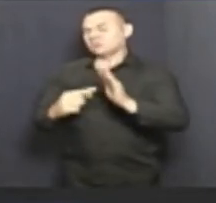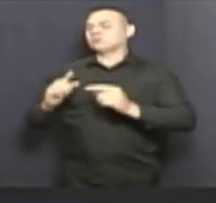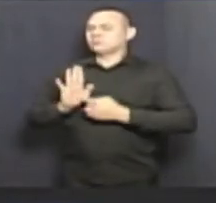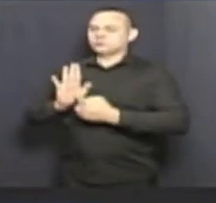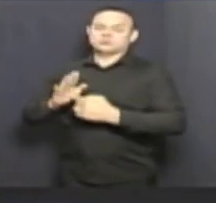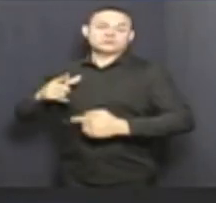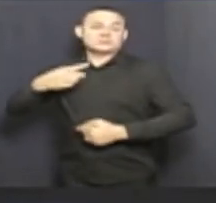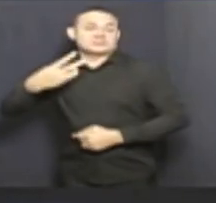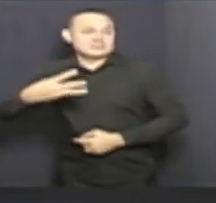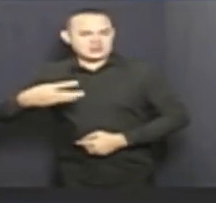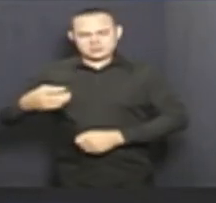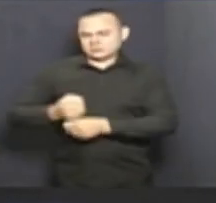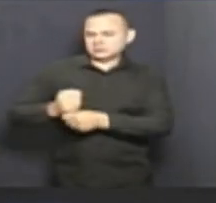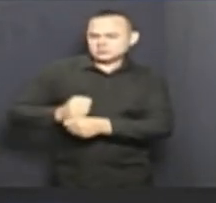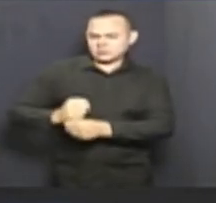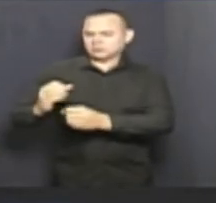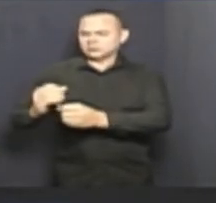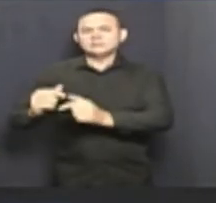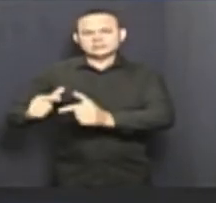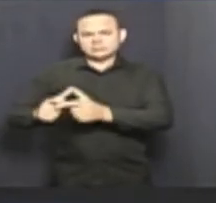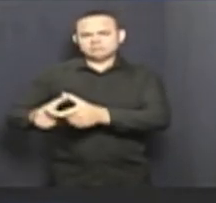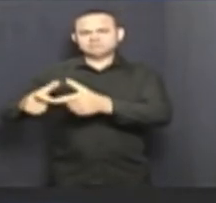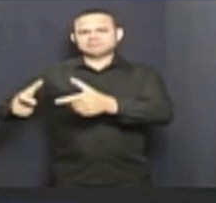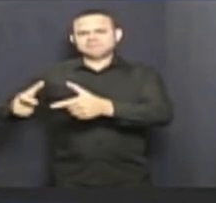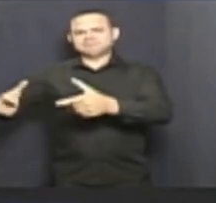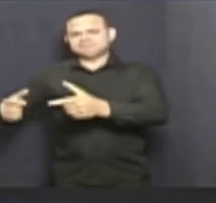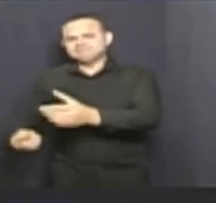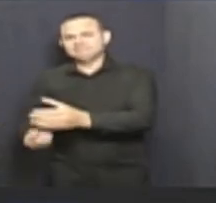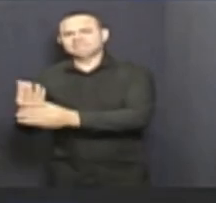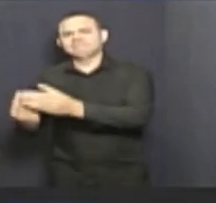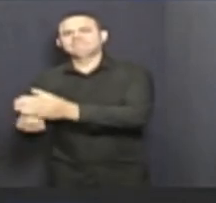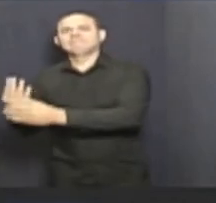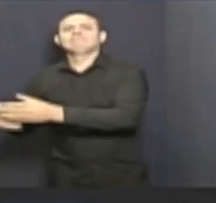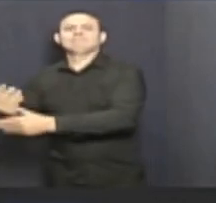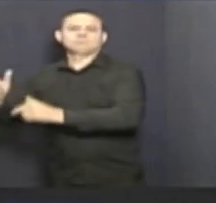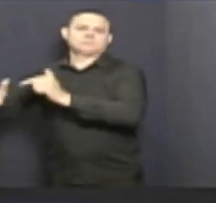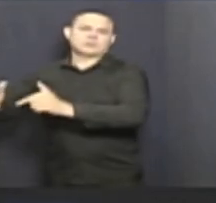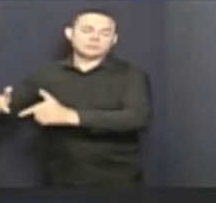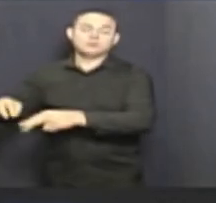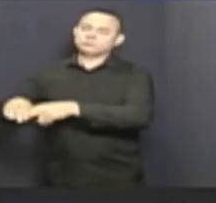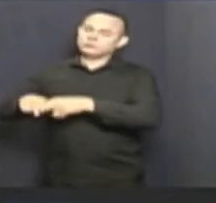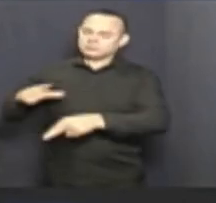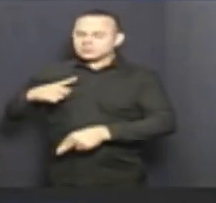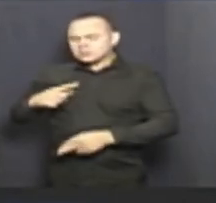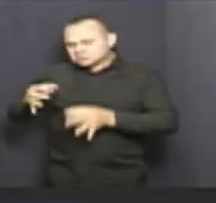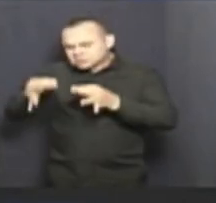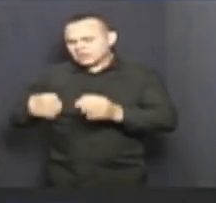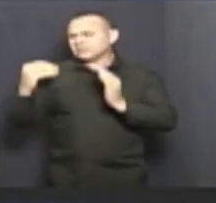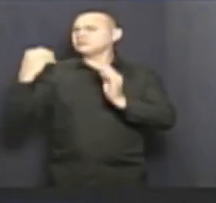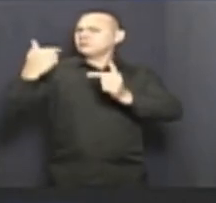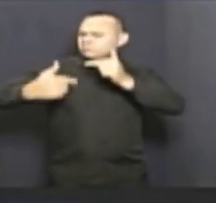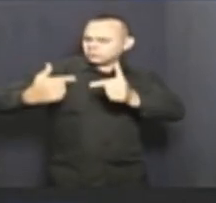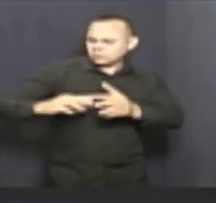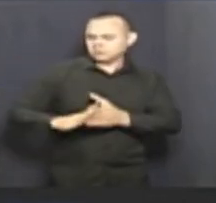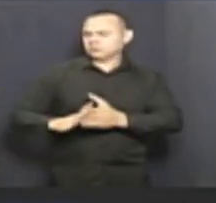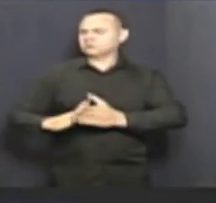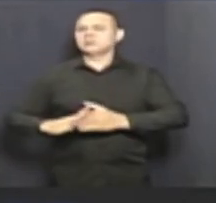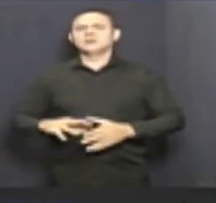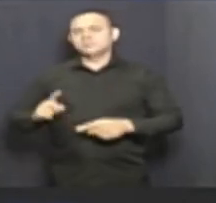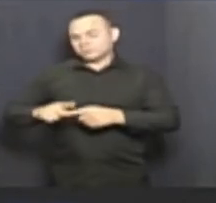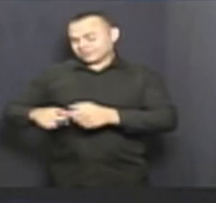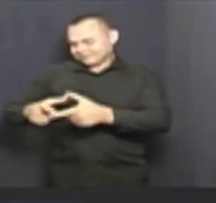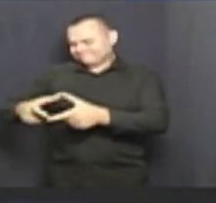emprego que mostra que a nossa política de desenvolvimento dando certo está gerando oportunidades cresceu a renda do trabalhador